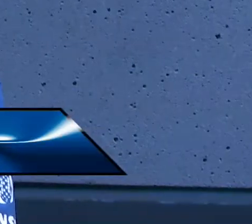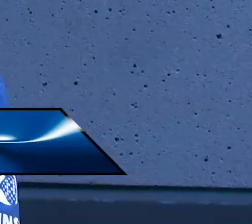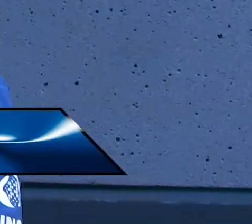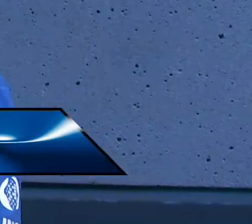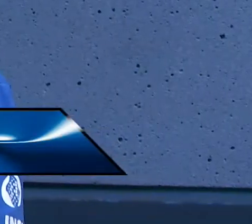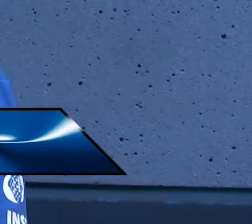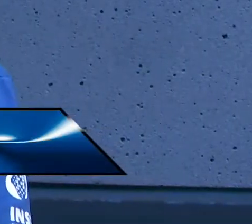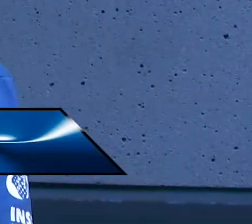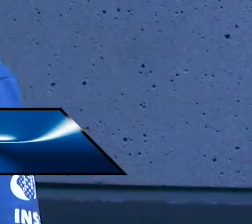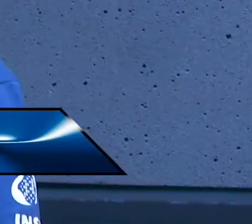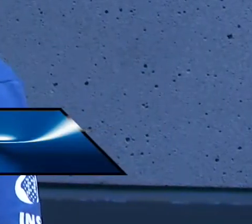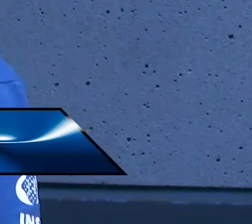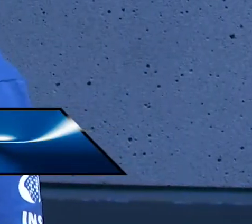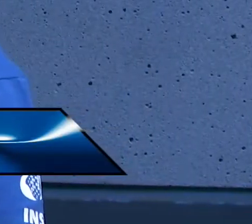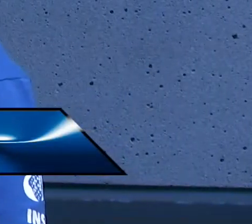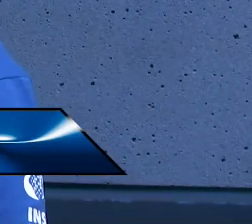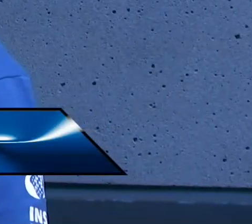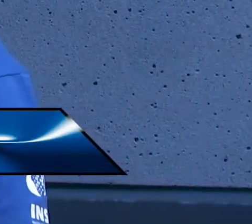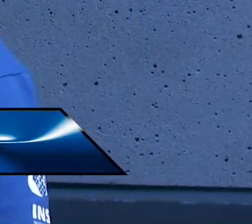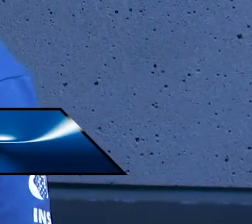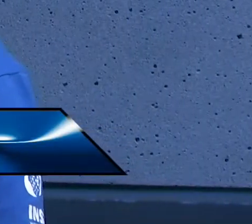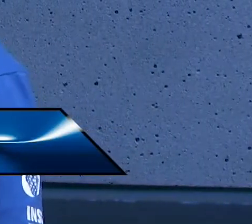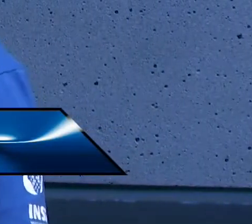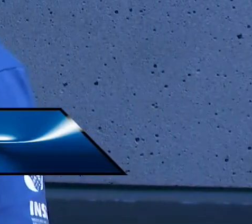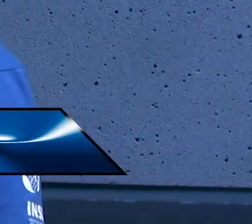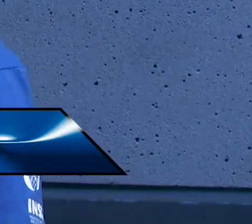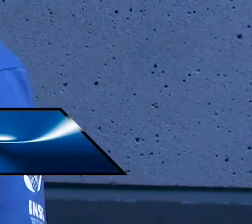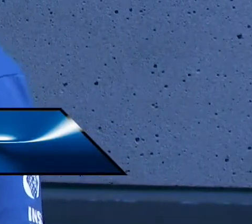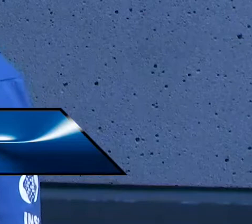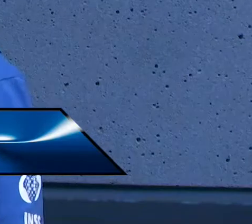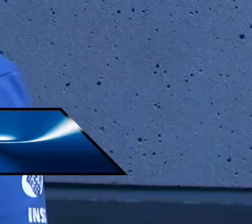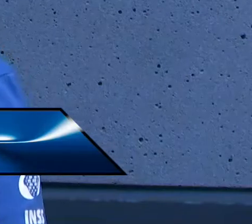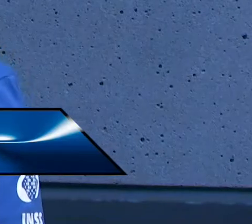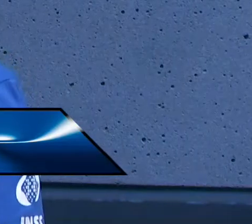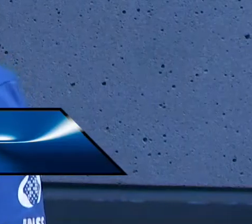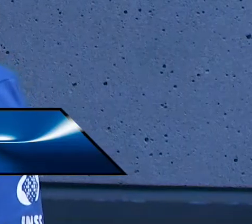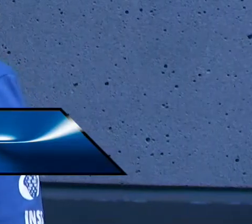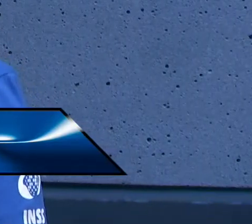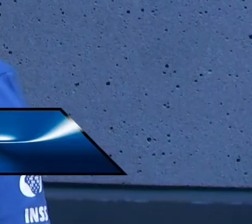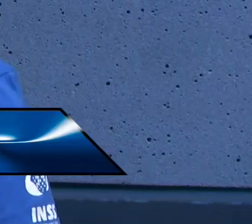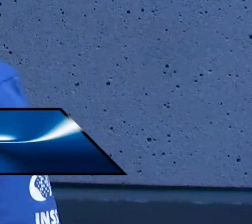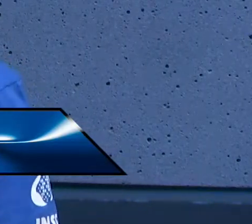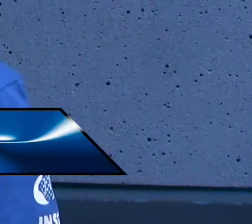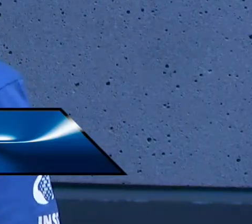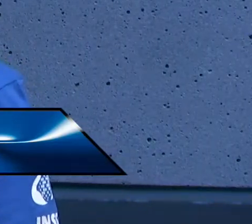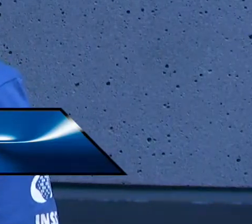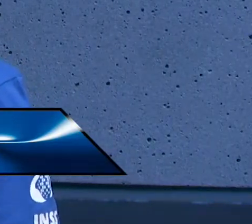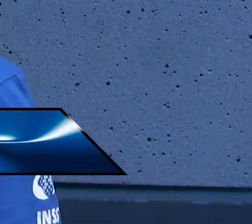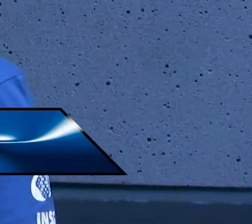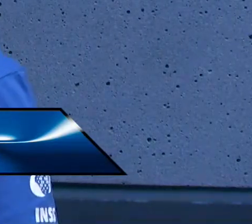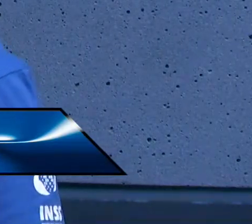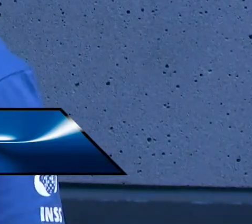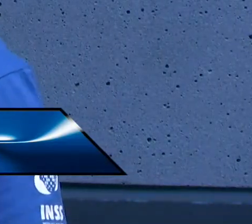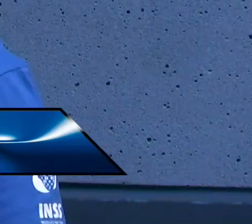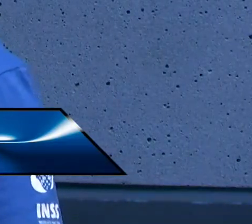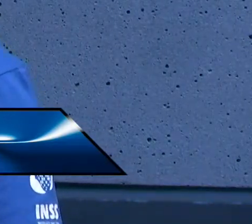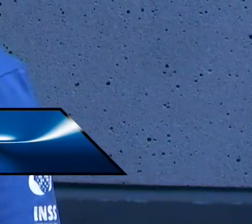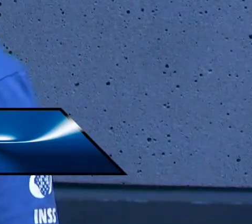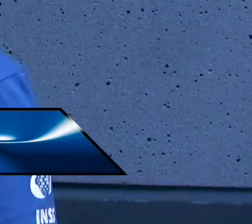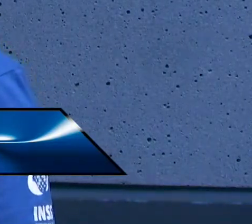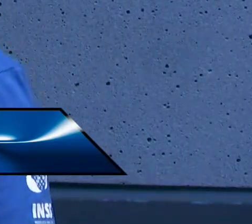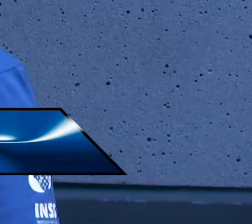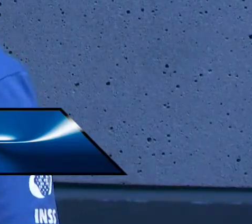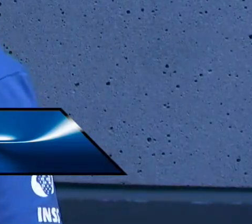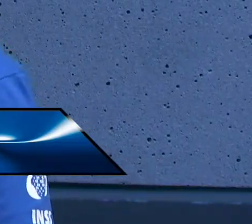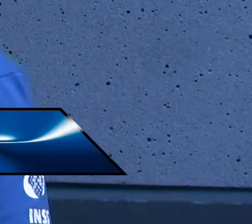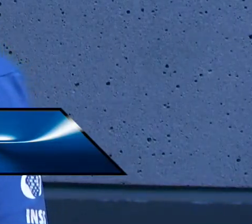aos critérios, os principais critérios de acesso ao benefício, que é voltado para a pessoa com deficiência ou para a pessoa